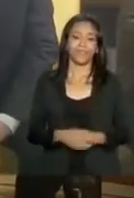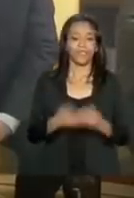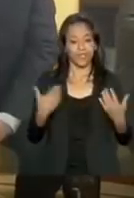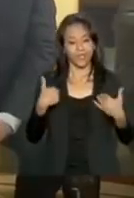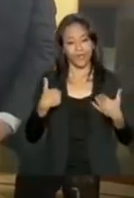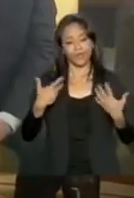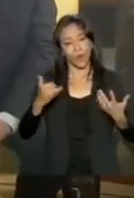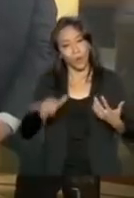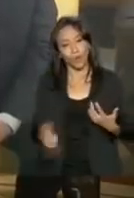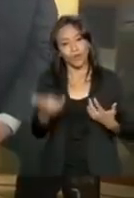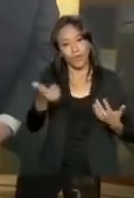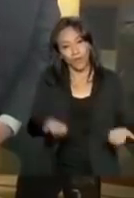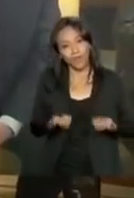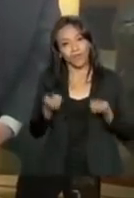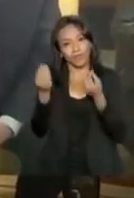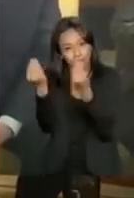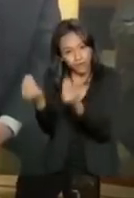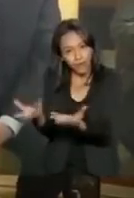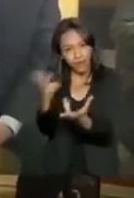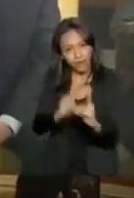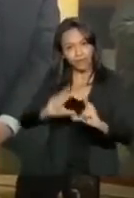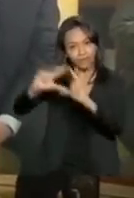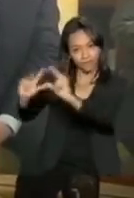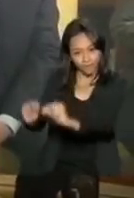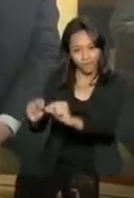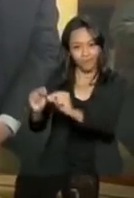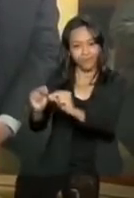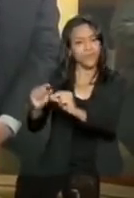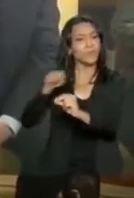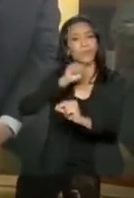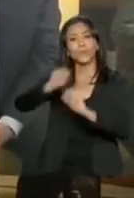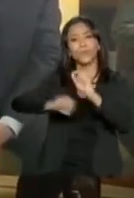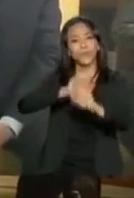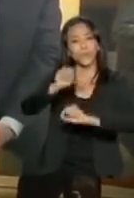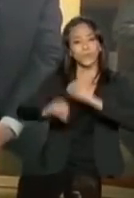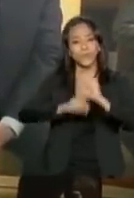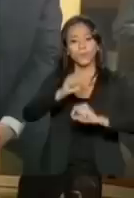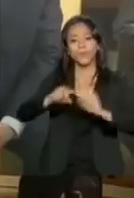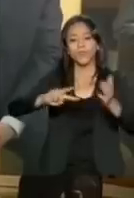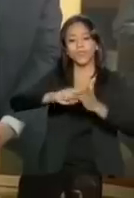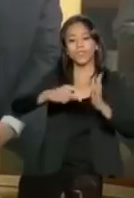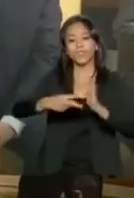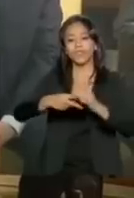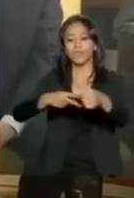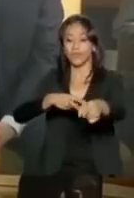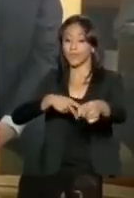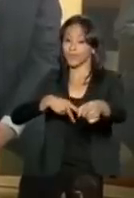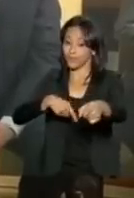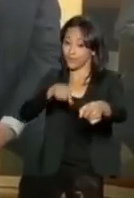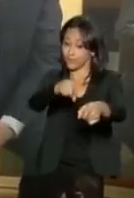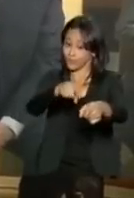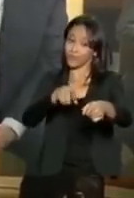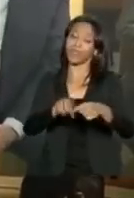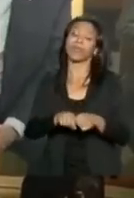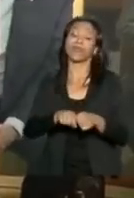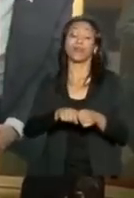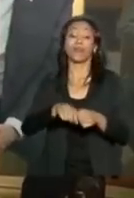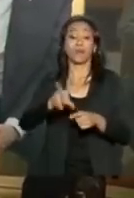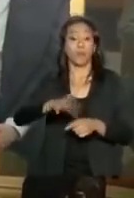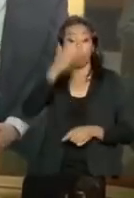entregar também uma camisa, né? Que simboliza ali o bom jogador de todos os tempos, Edson Arantes do